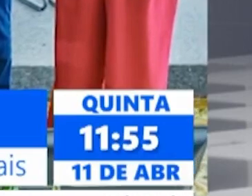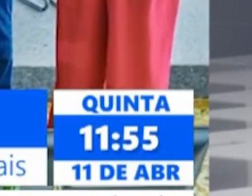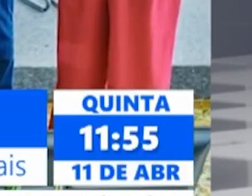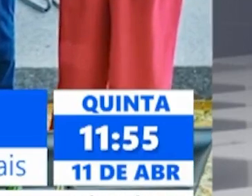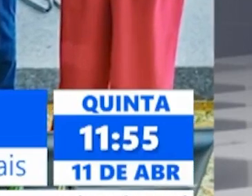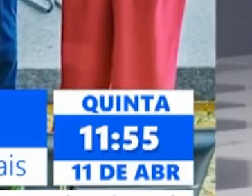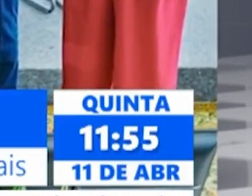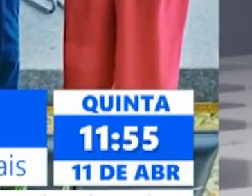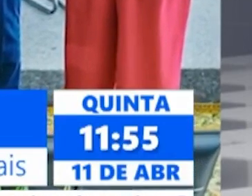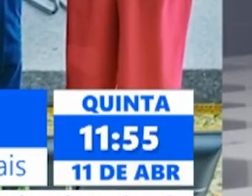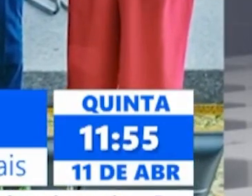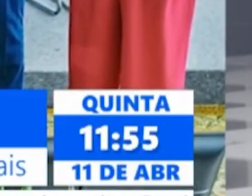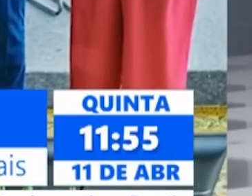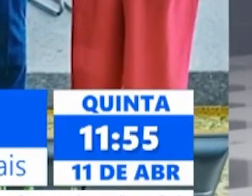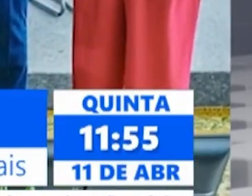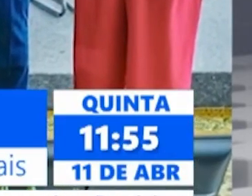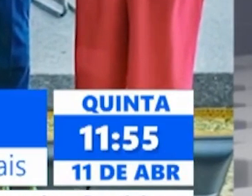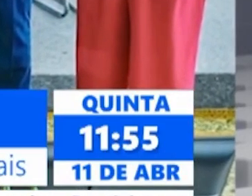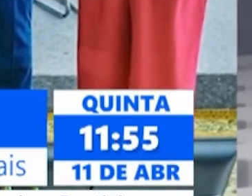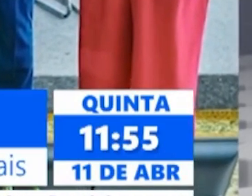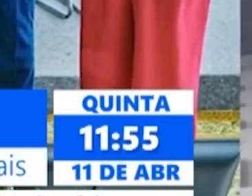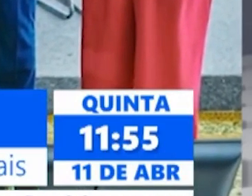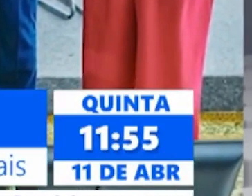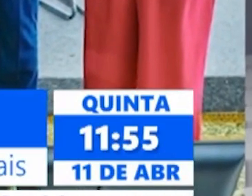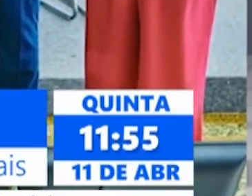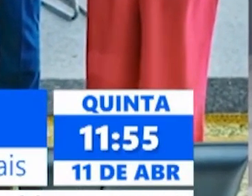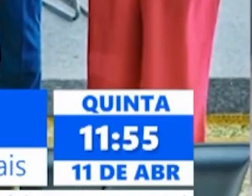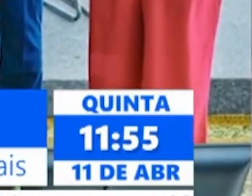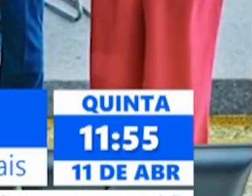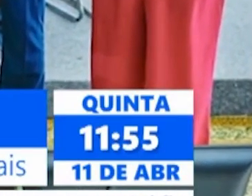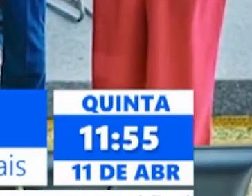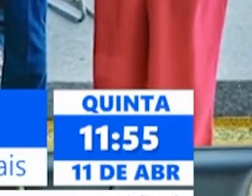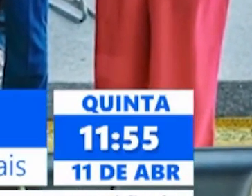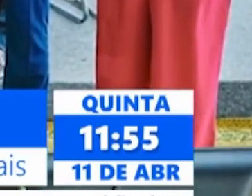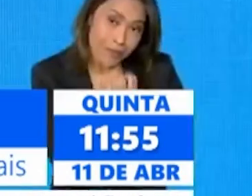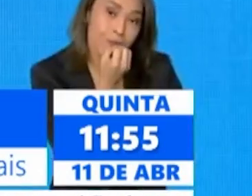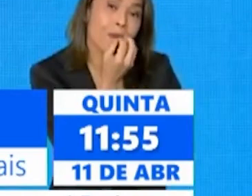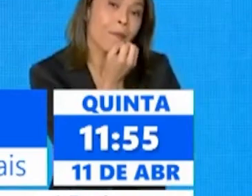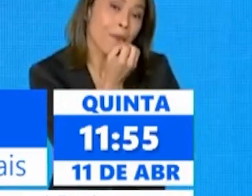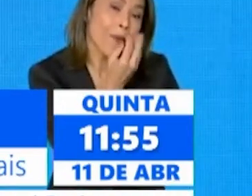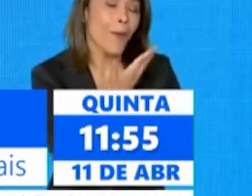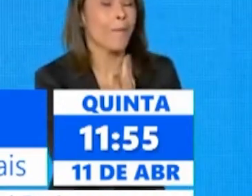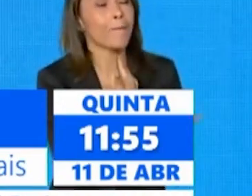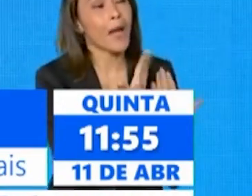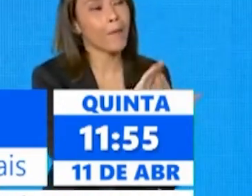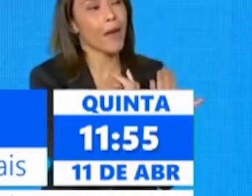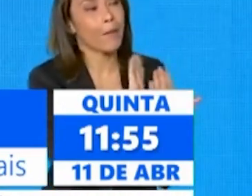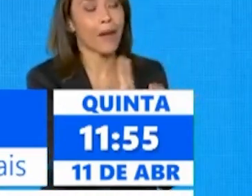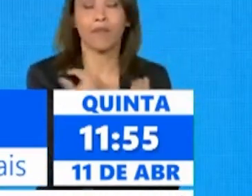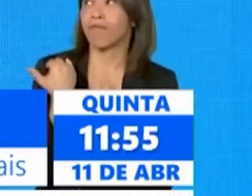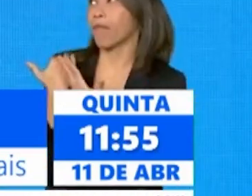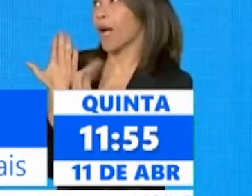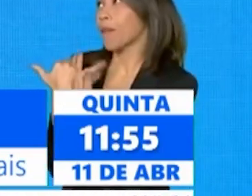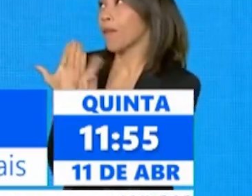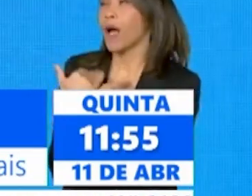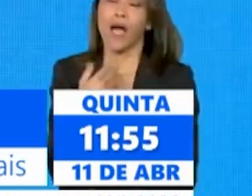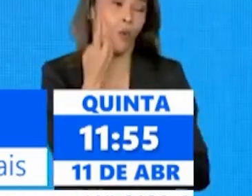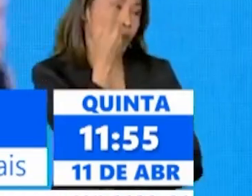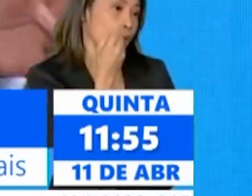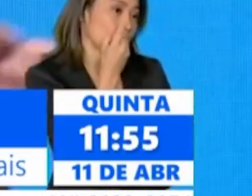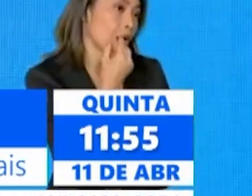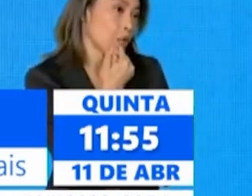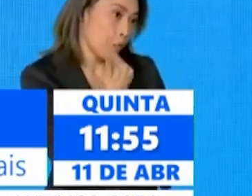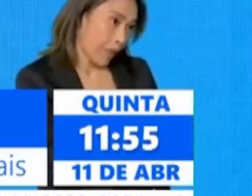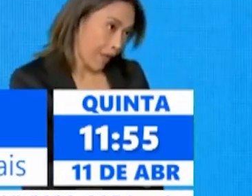quarta-feira durante uma solenidade no Palácio do Planalto, no Distrito Federal, onde o presidente da República, Luiz Inácio Lula